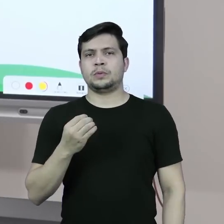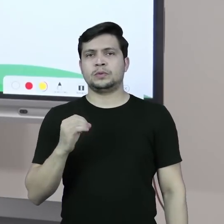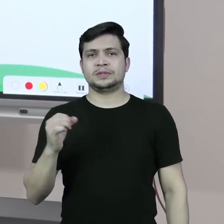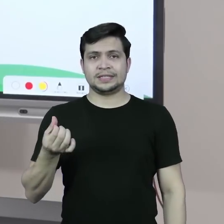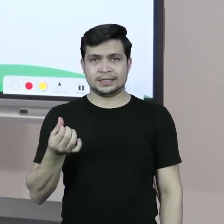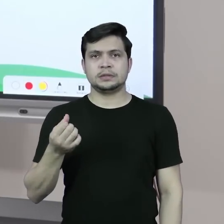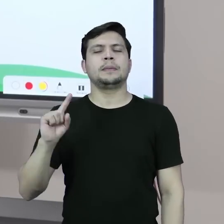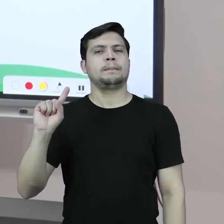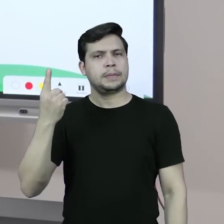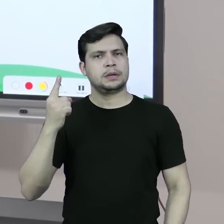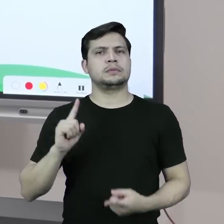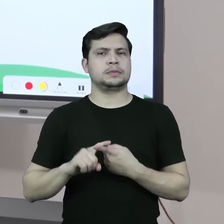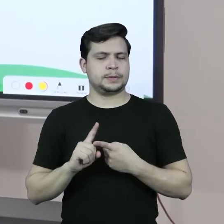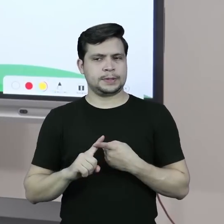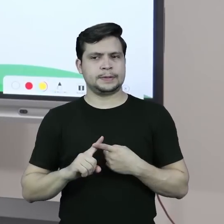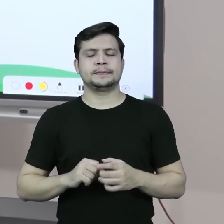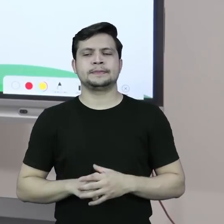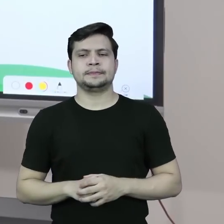dar 19.